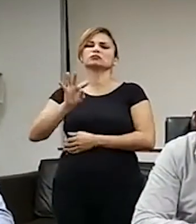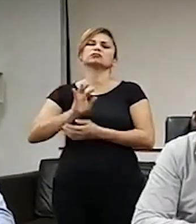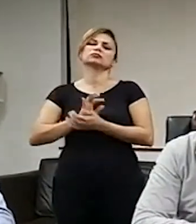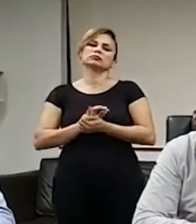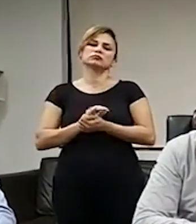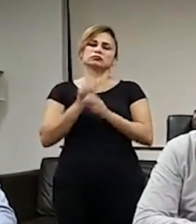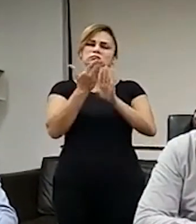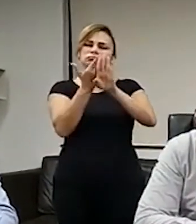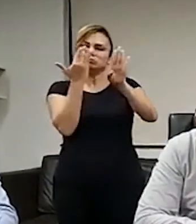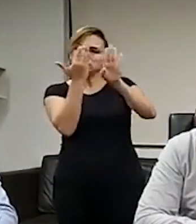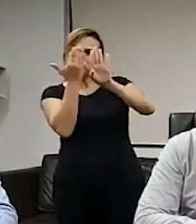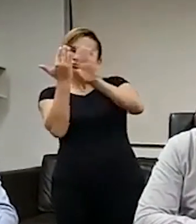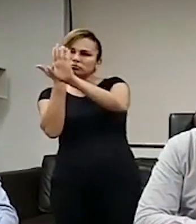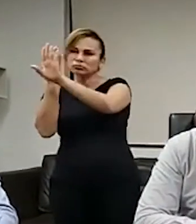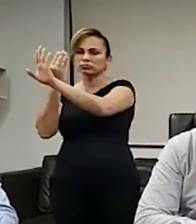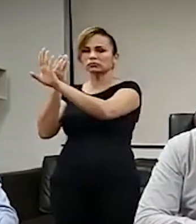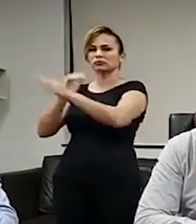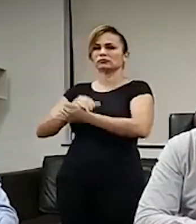pessoas.